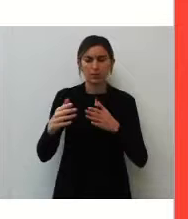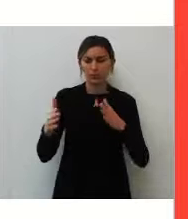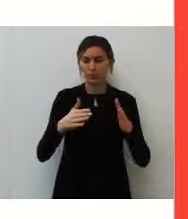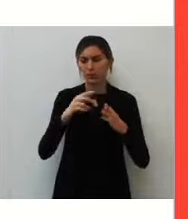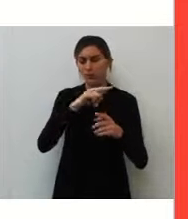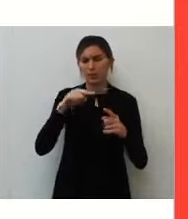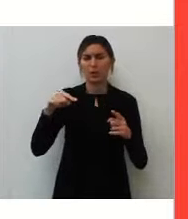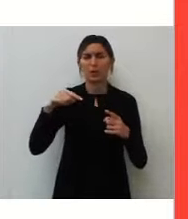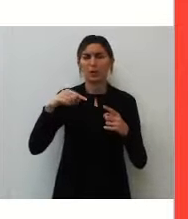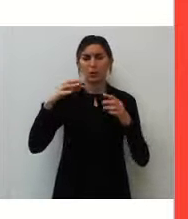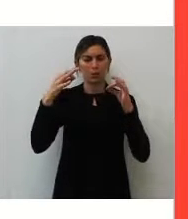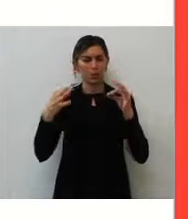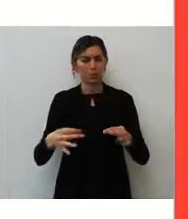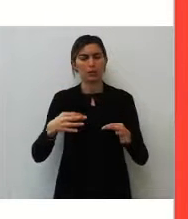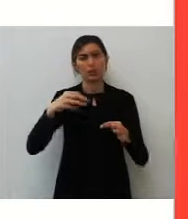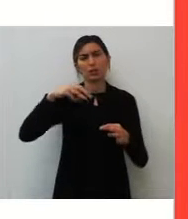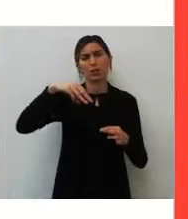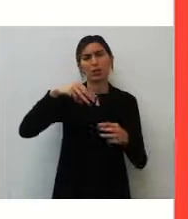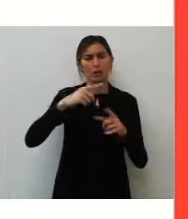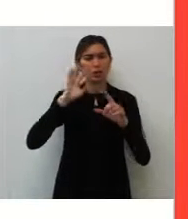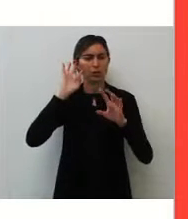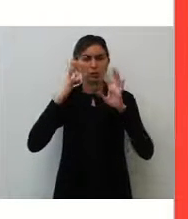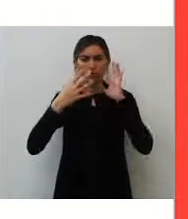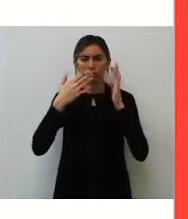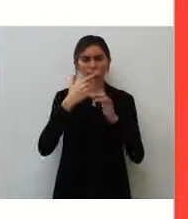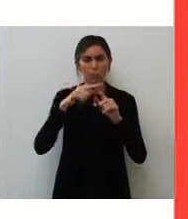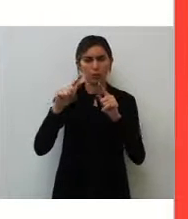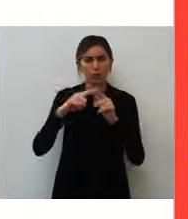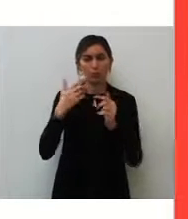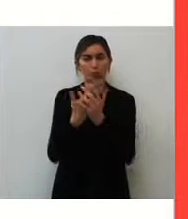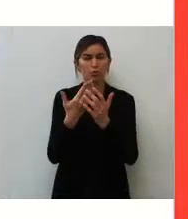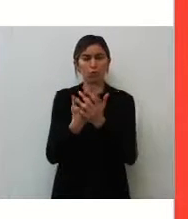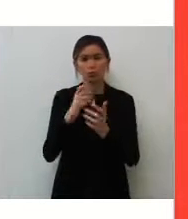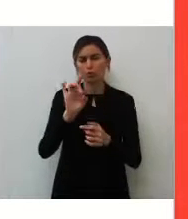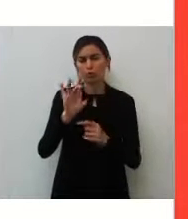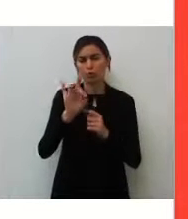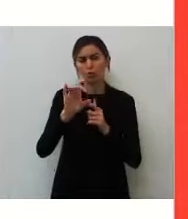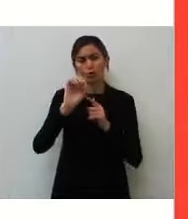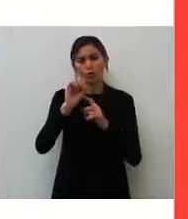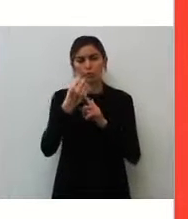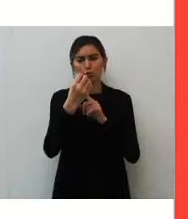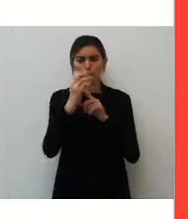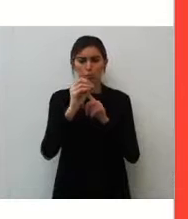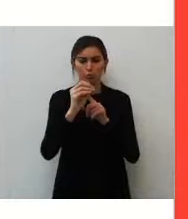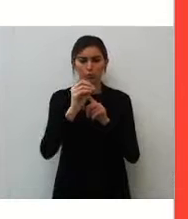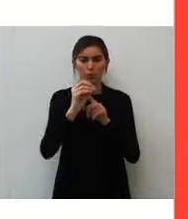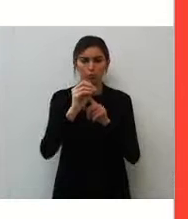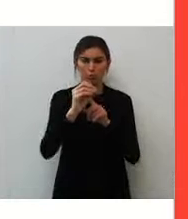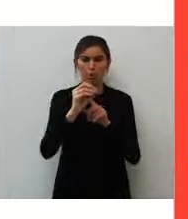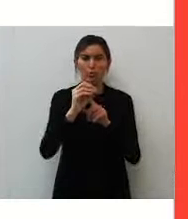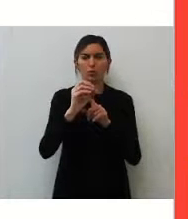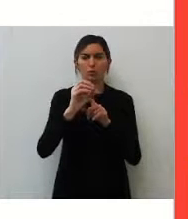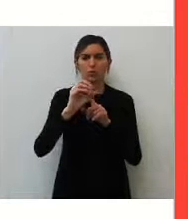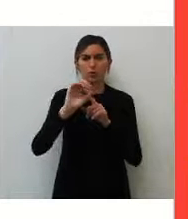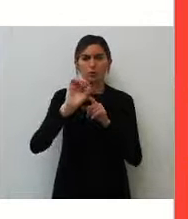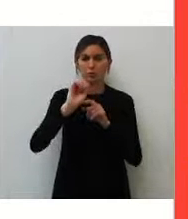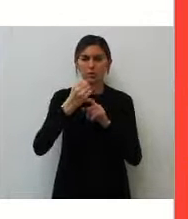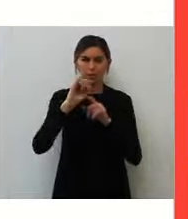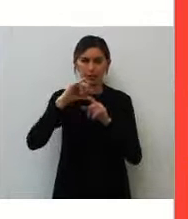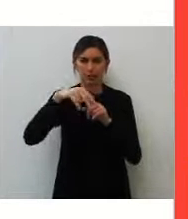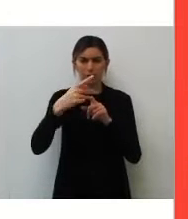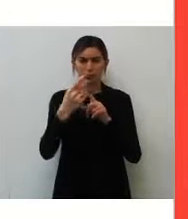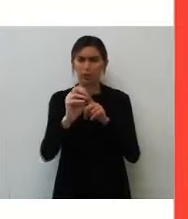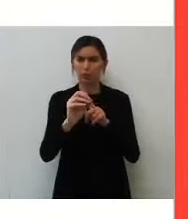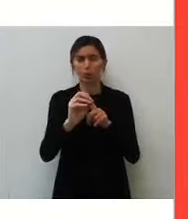meio mais exato para você resolver o problema estuda e só estude sozinho estudo sozinha então a resposta